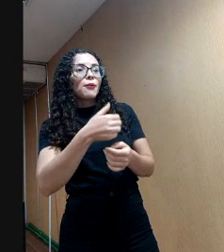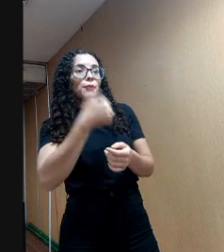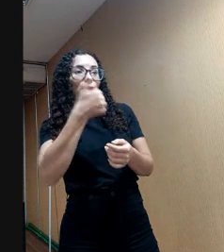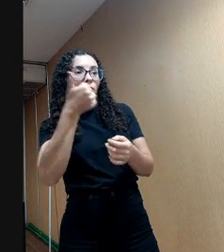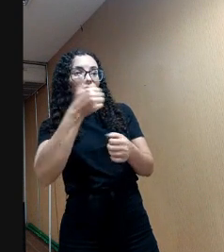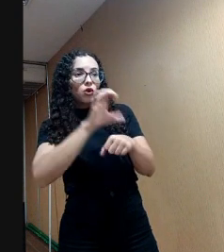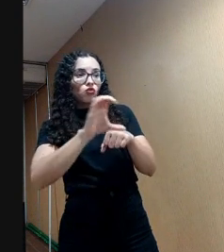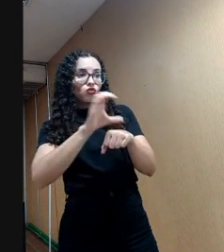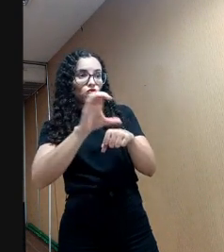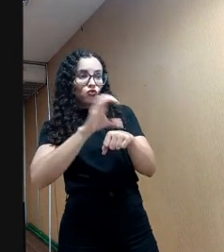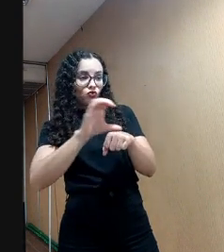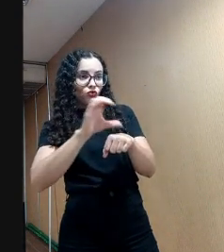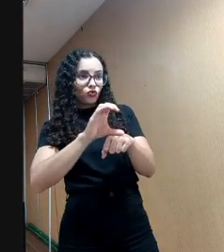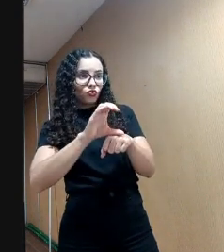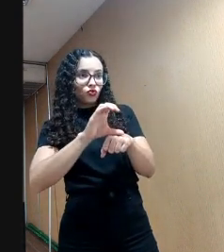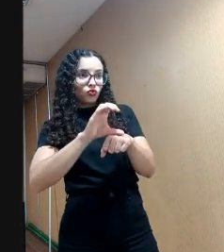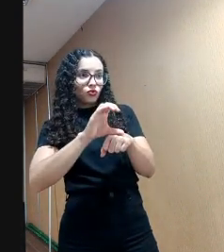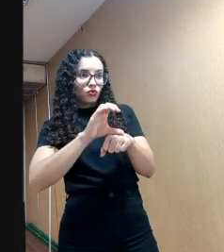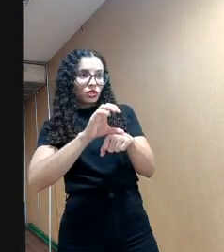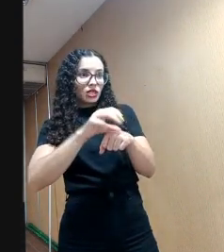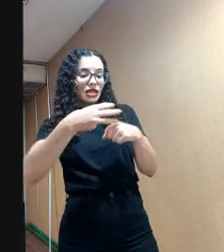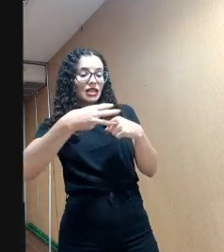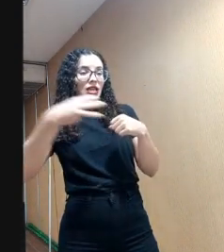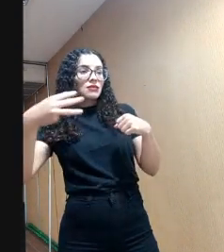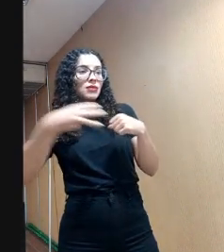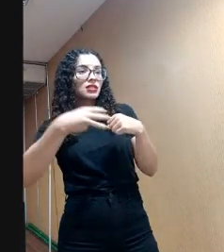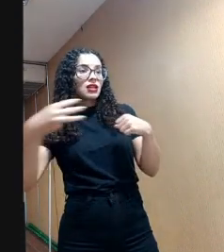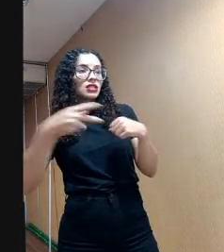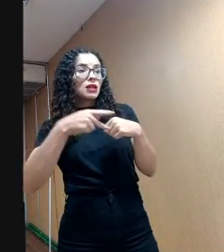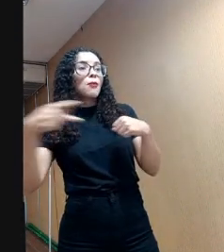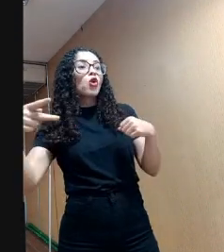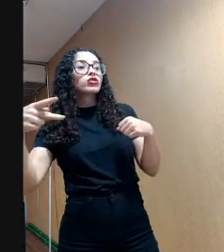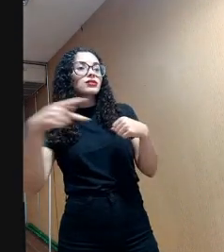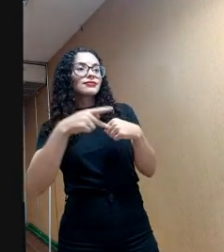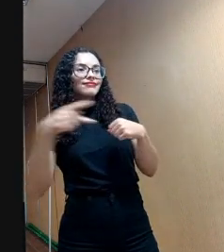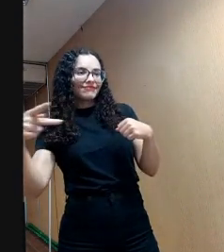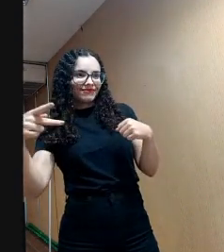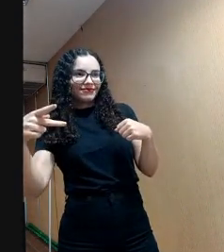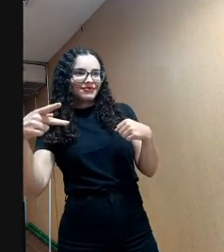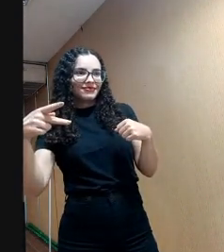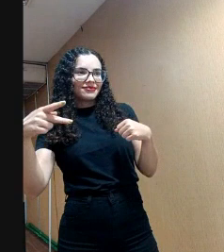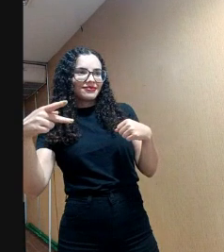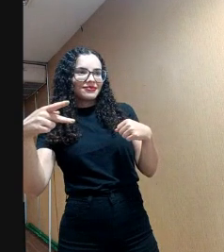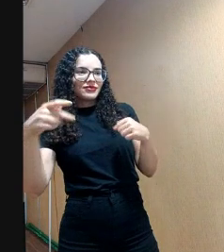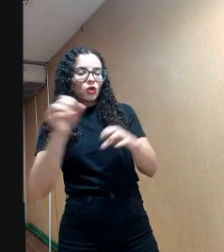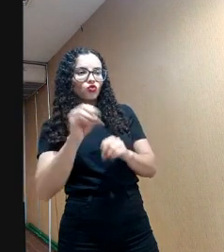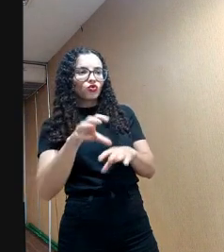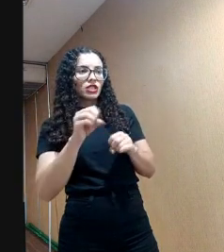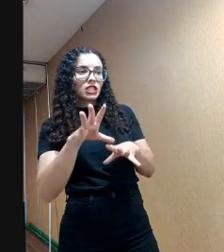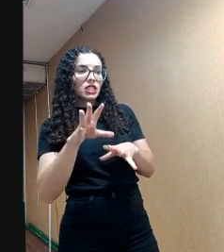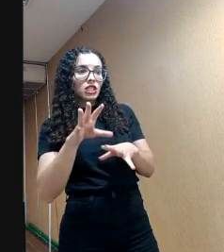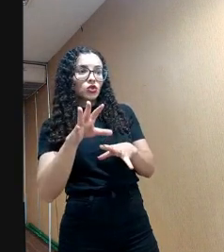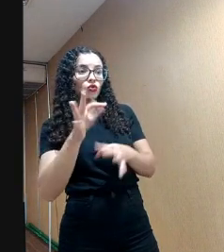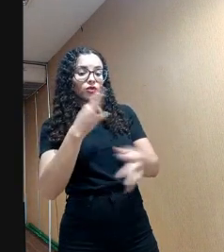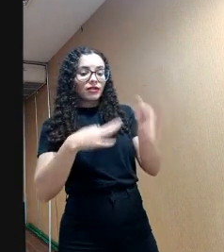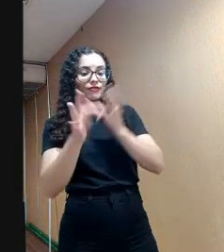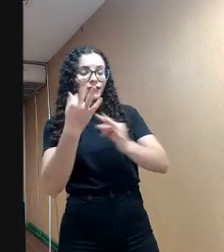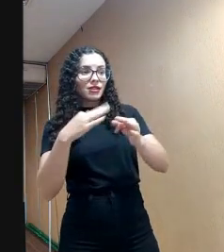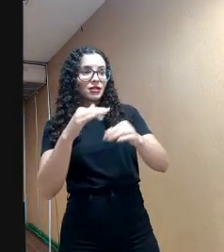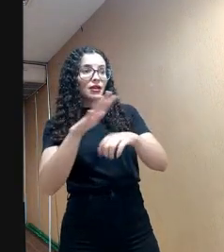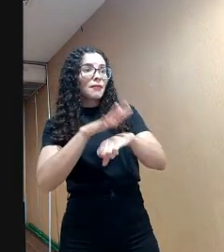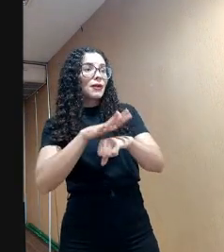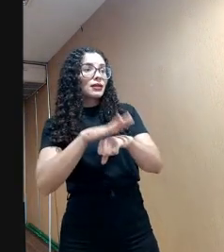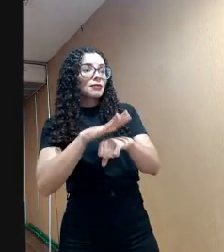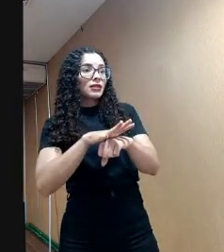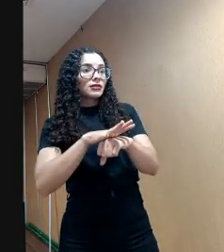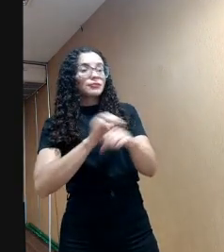especialização em energia solar fotovoltaica e a especialização em ensino de física e de matemática. E, mais uma vez,